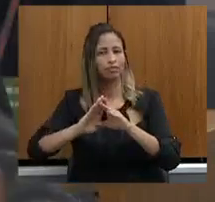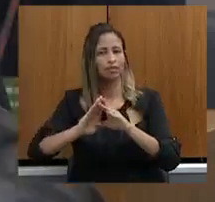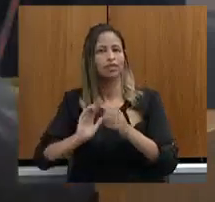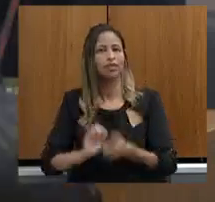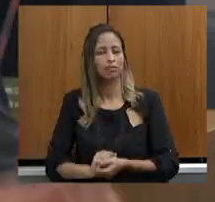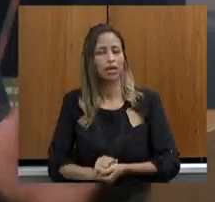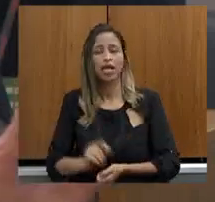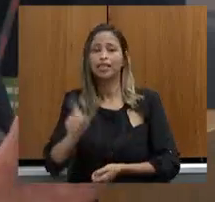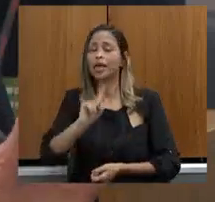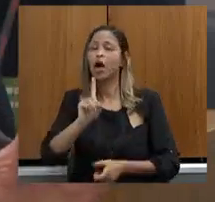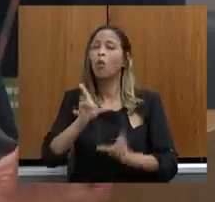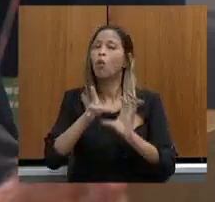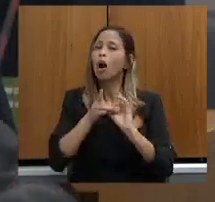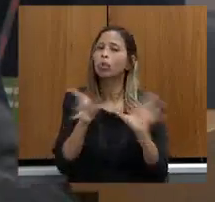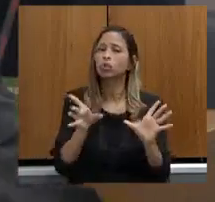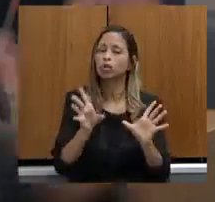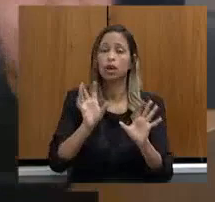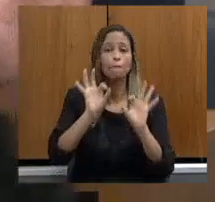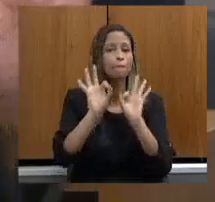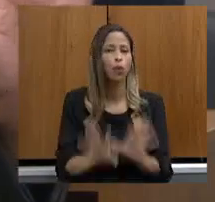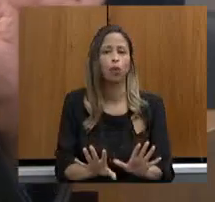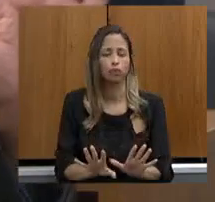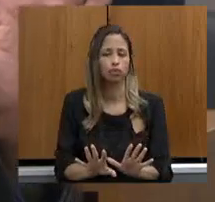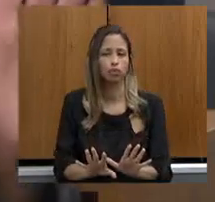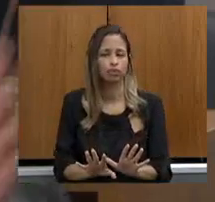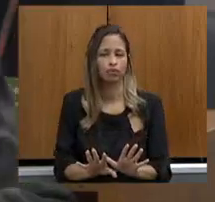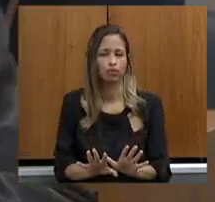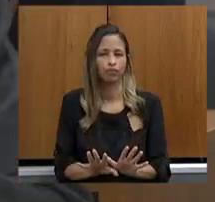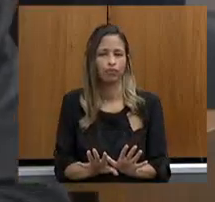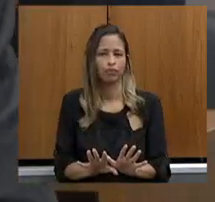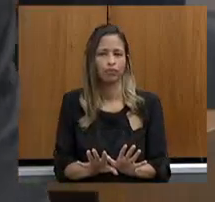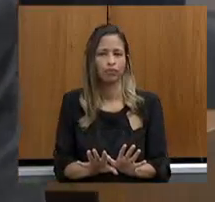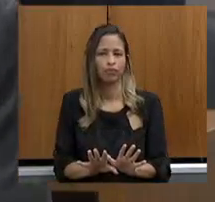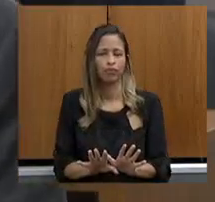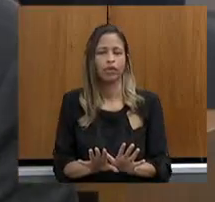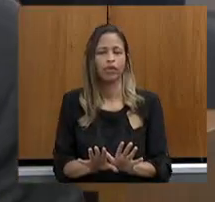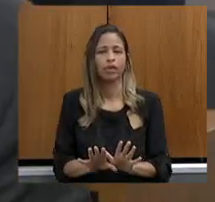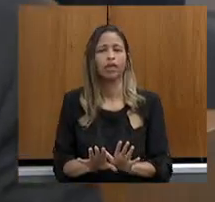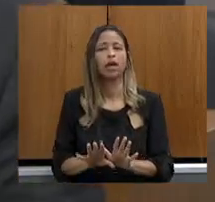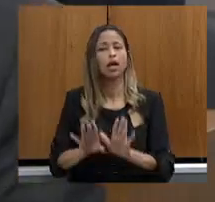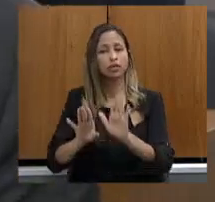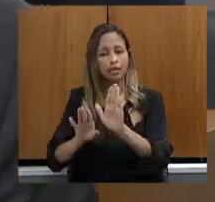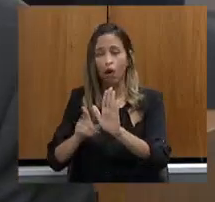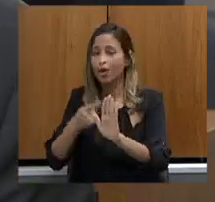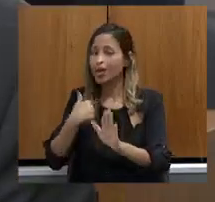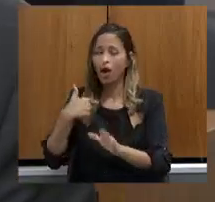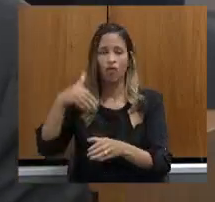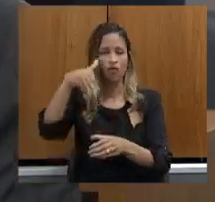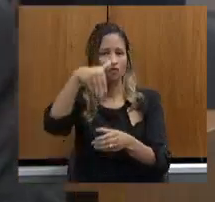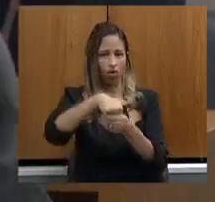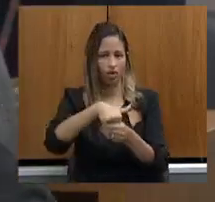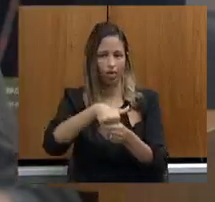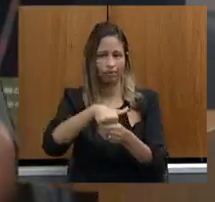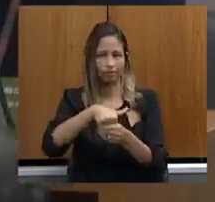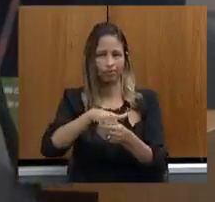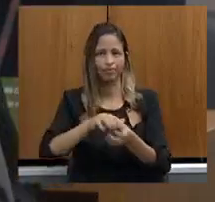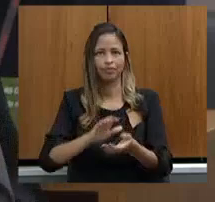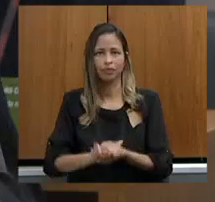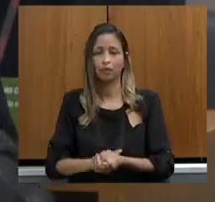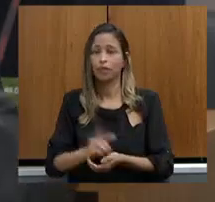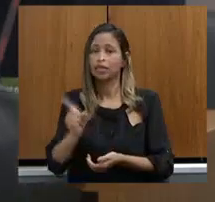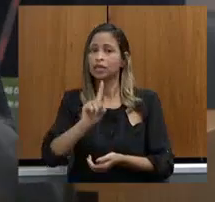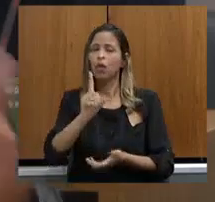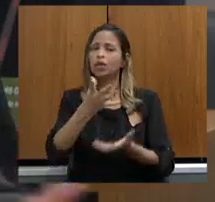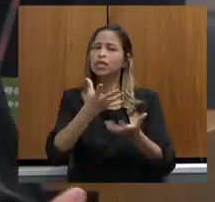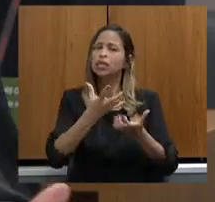não autorizo não teria optou por não votar né Não